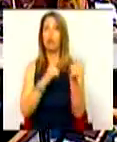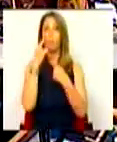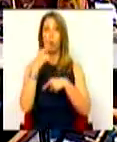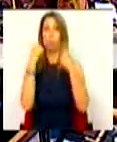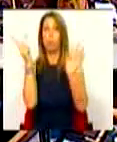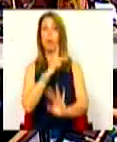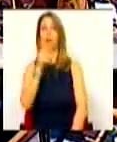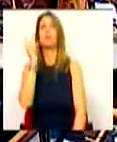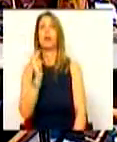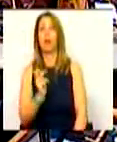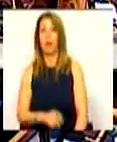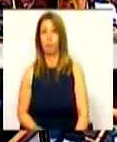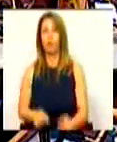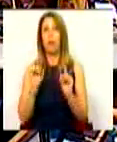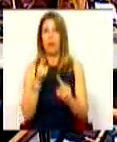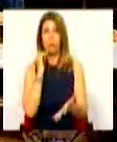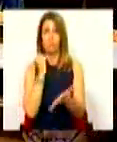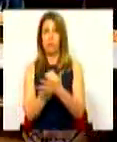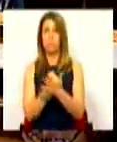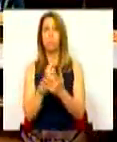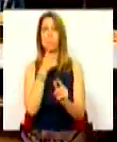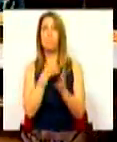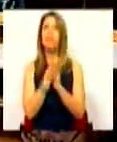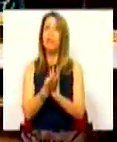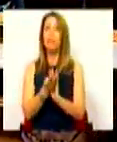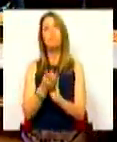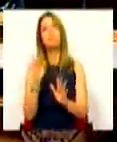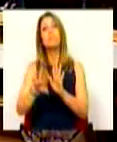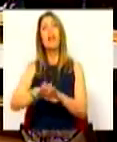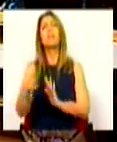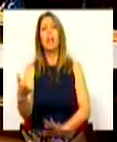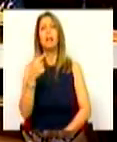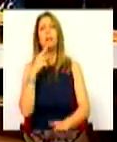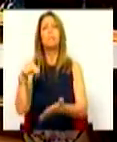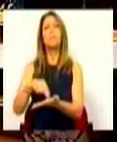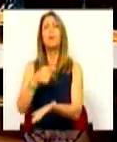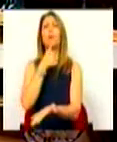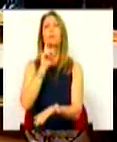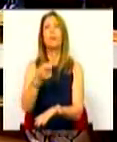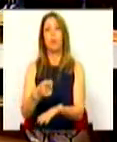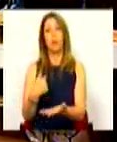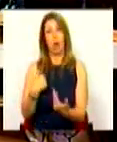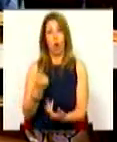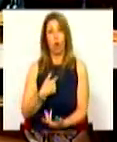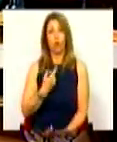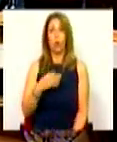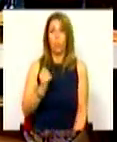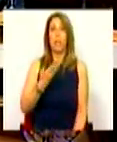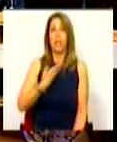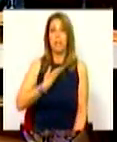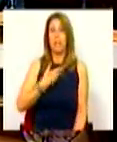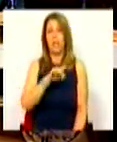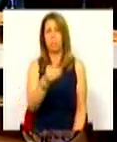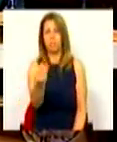E perante a mais marcante medida, como é que a direita se apresenta? Do lado do PSD percebemos. A medida